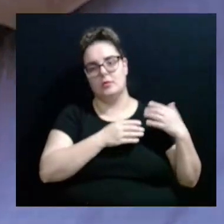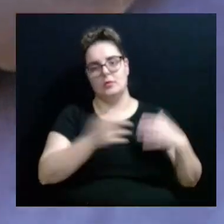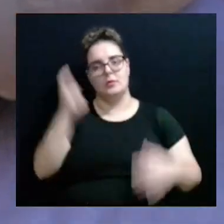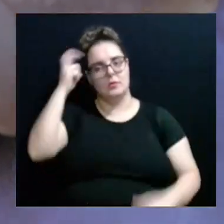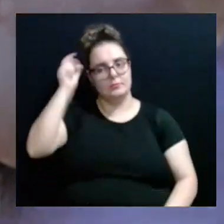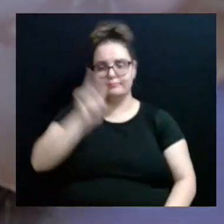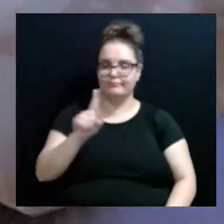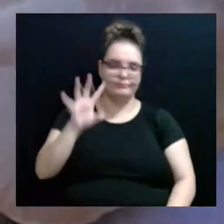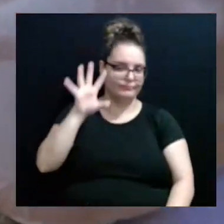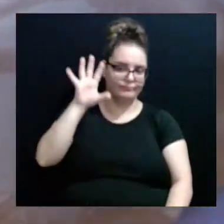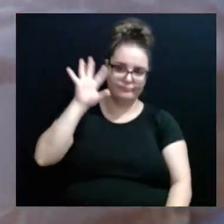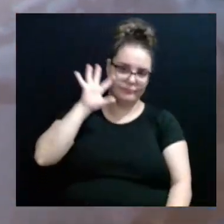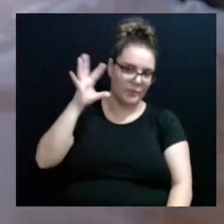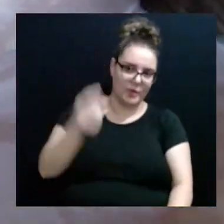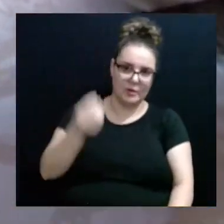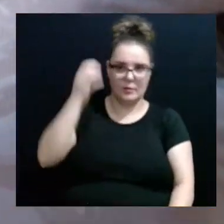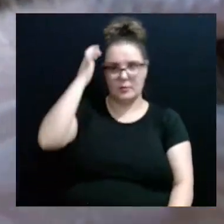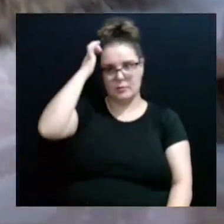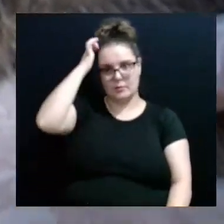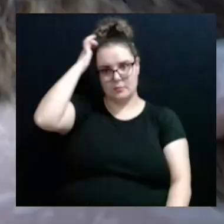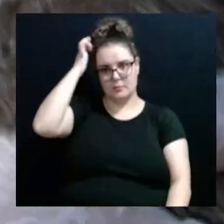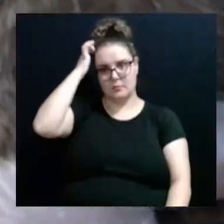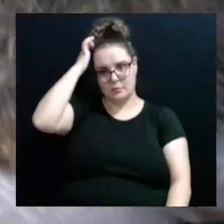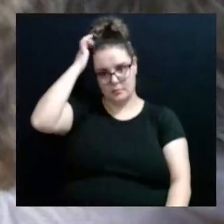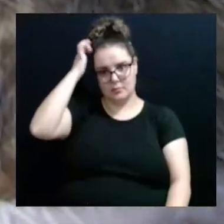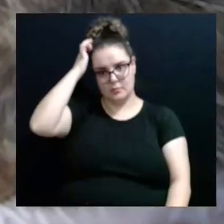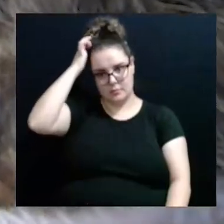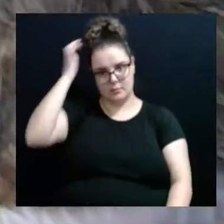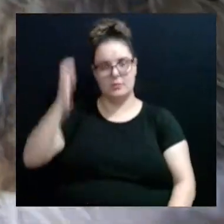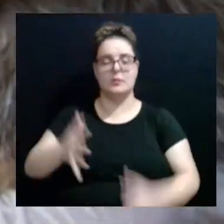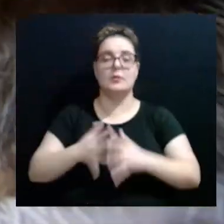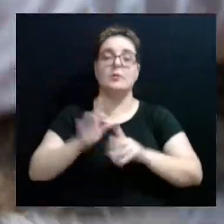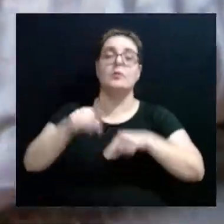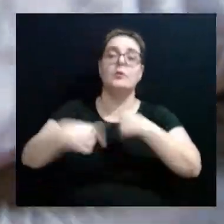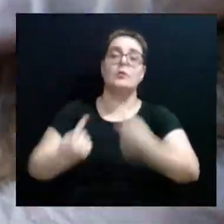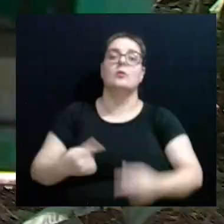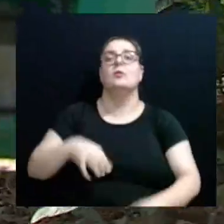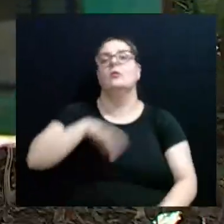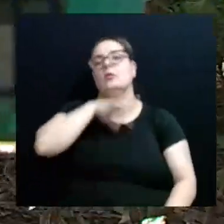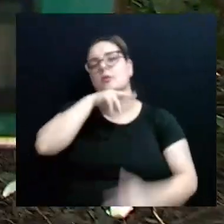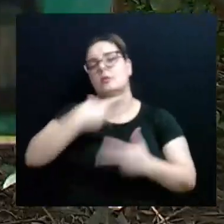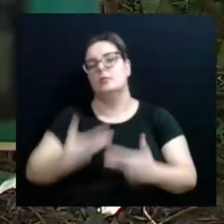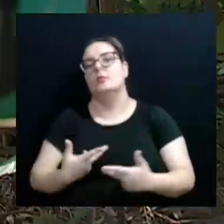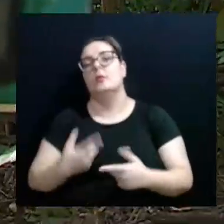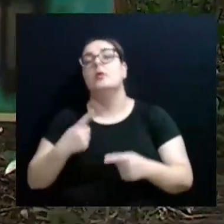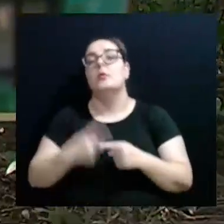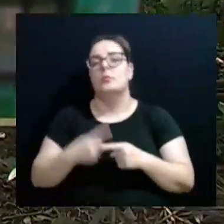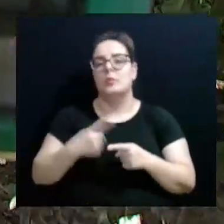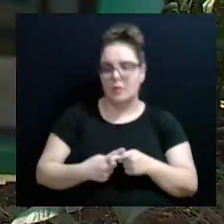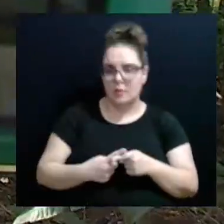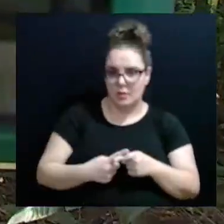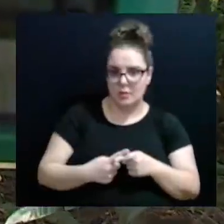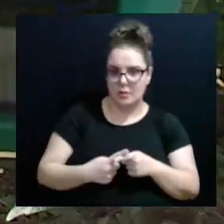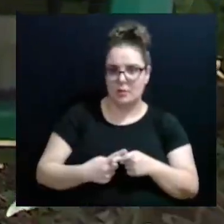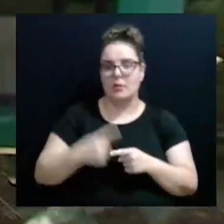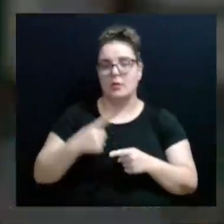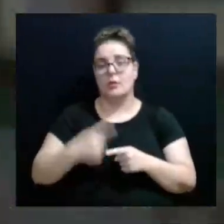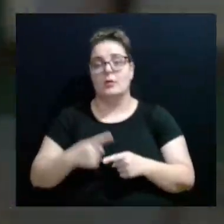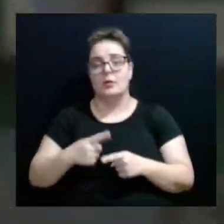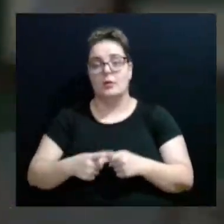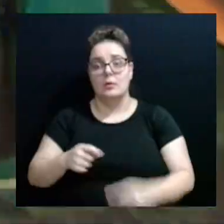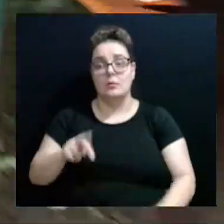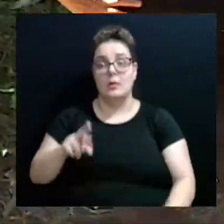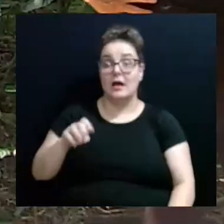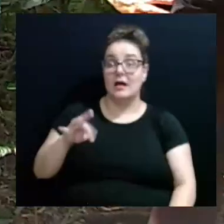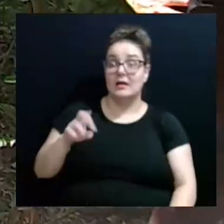Ele é completamente confundido com vários outros animais. Então, o rato, por quê? que ele é confundido até como uma ratazana, né? Porque ele tem um